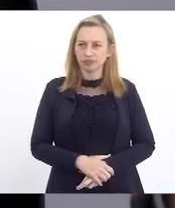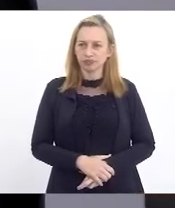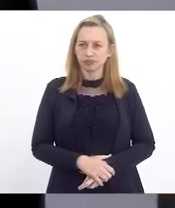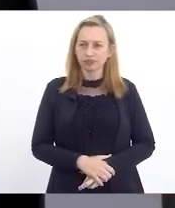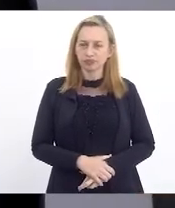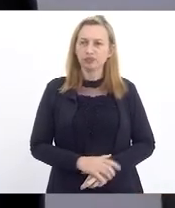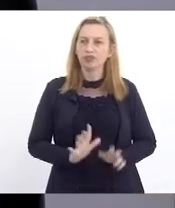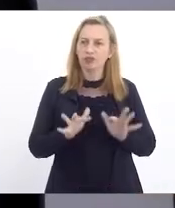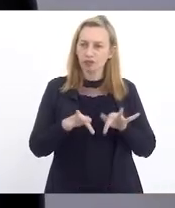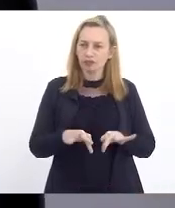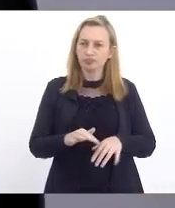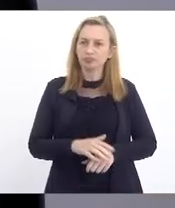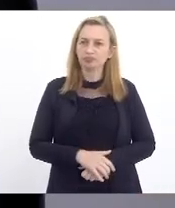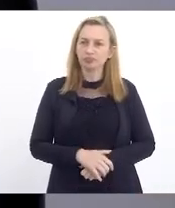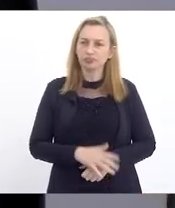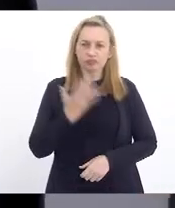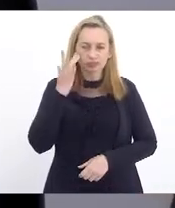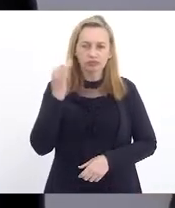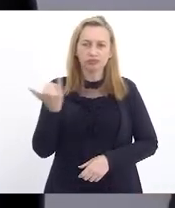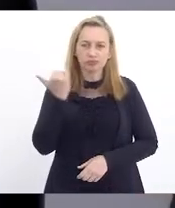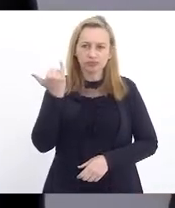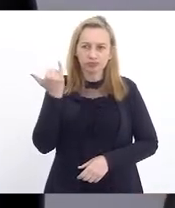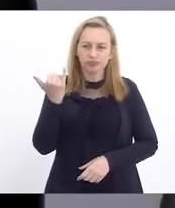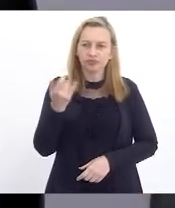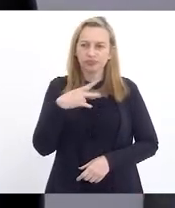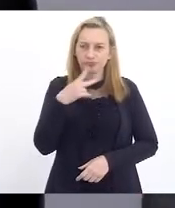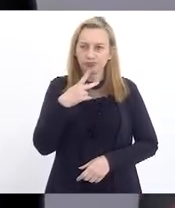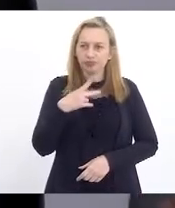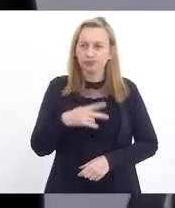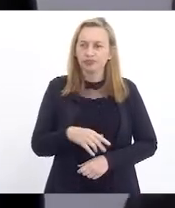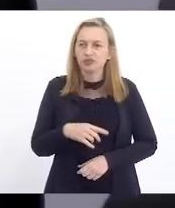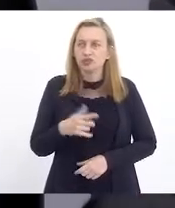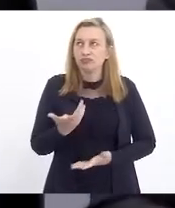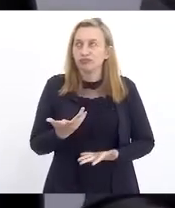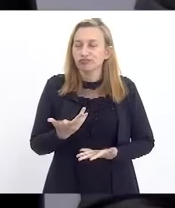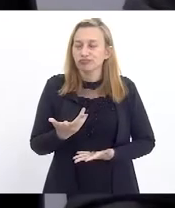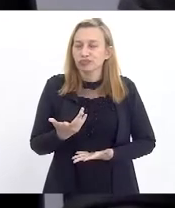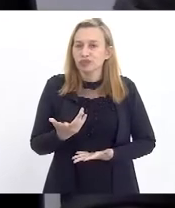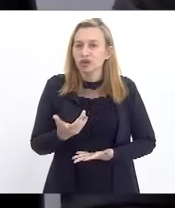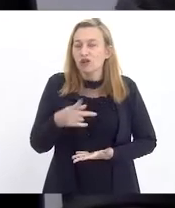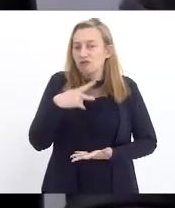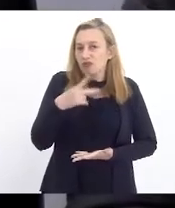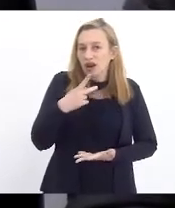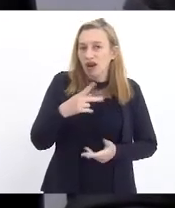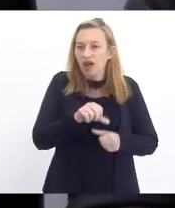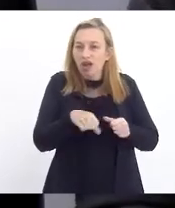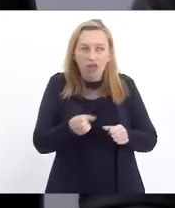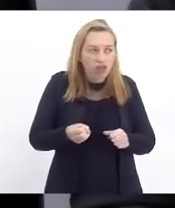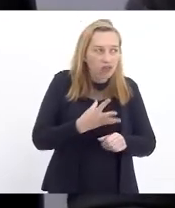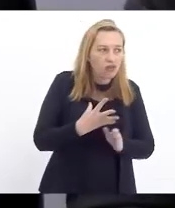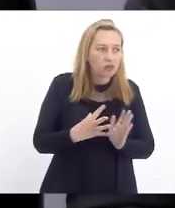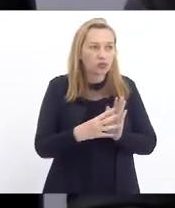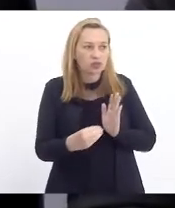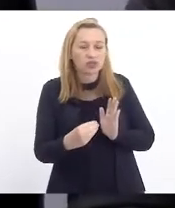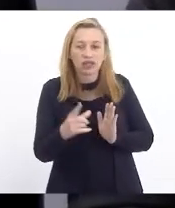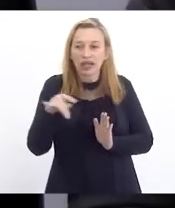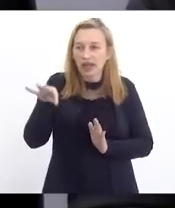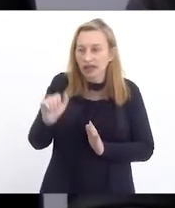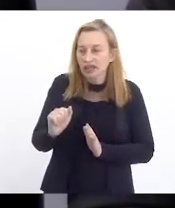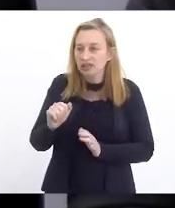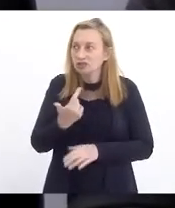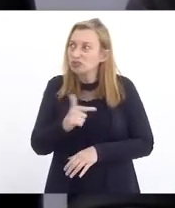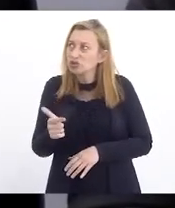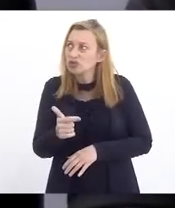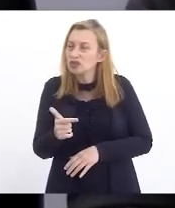E para fechar, eu acho que é importante a gente colocar que não adianta também falar em reforma e modernização da ETA se não houver depois